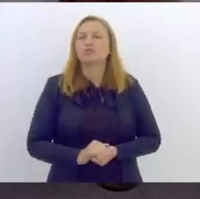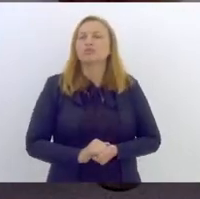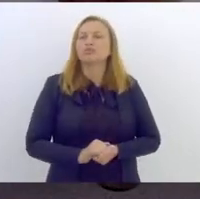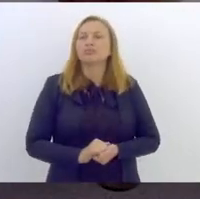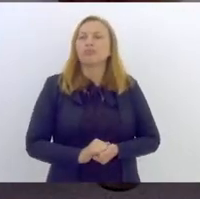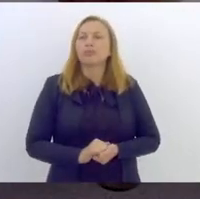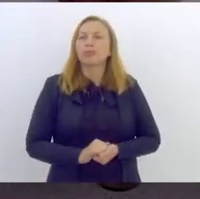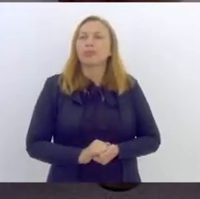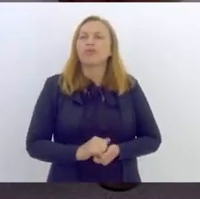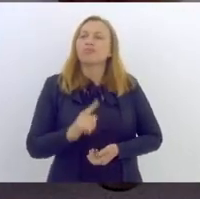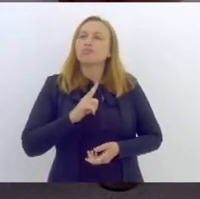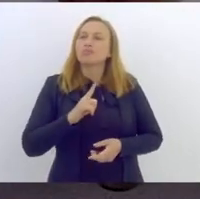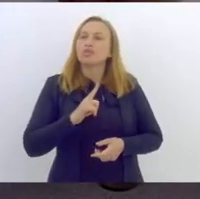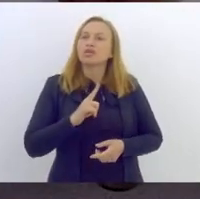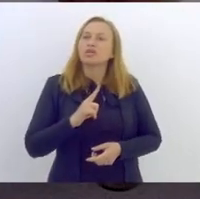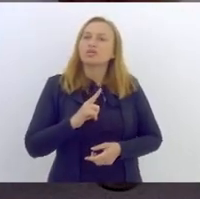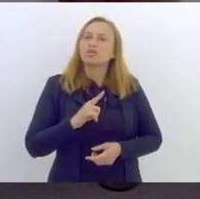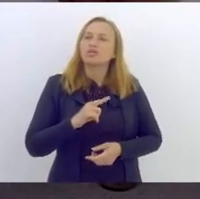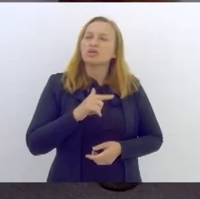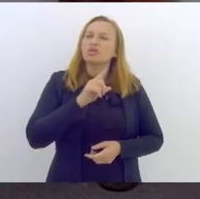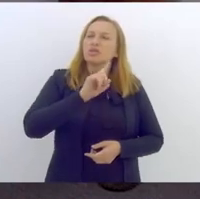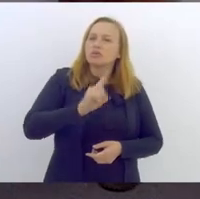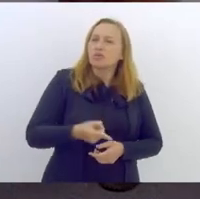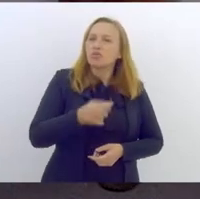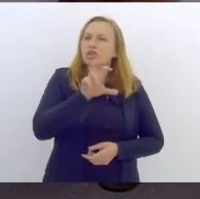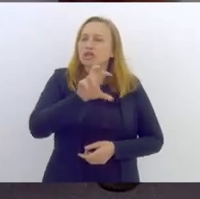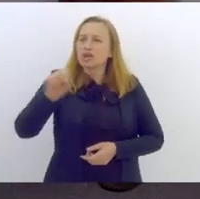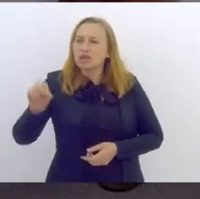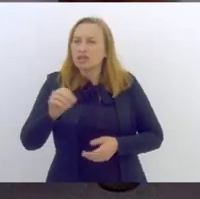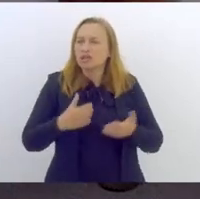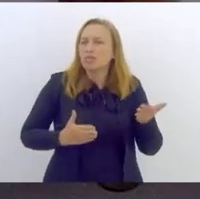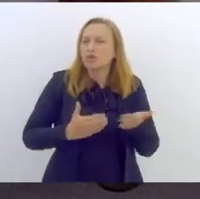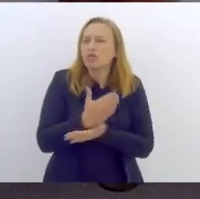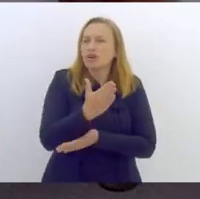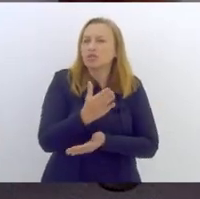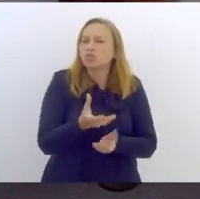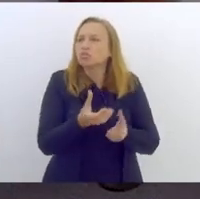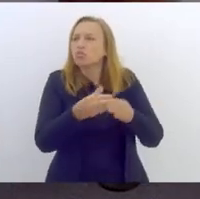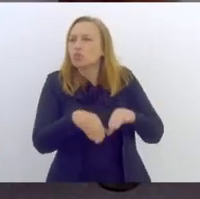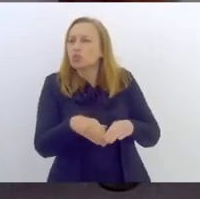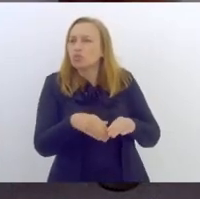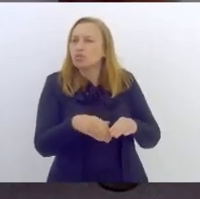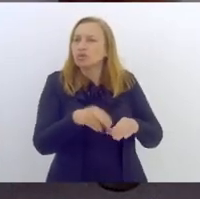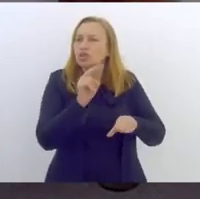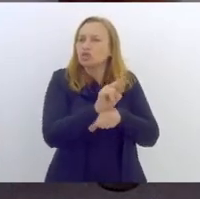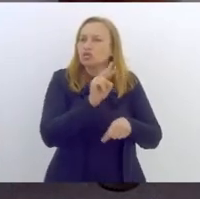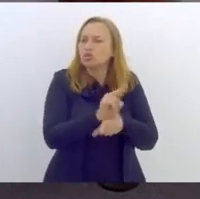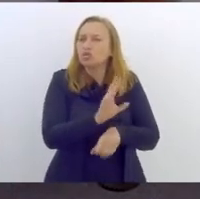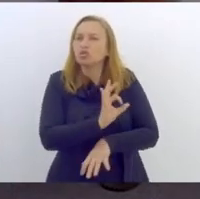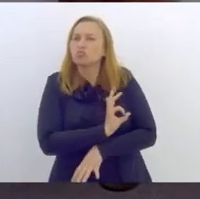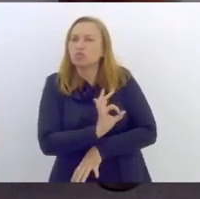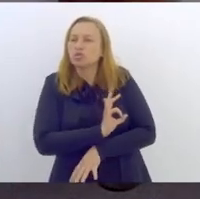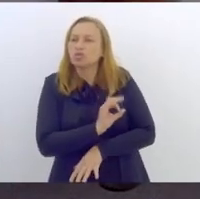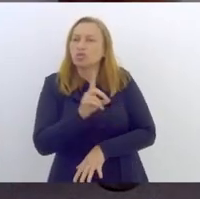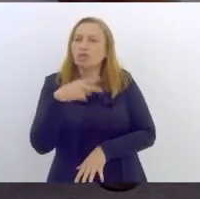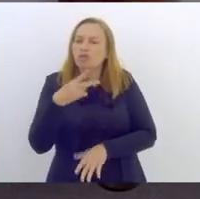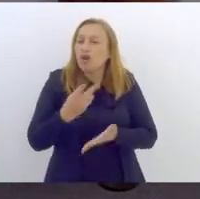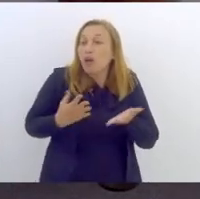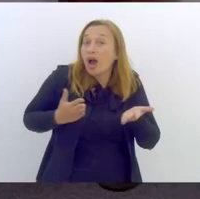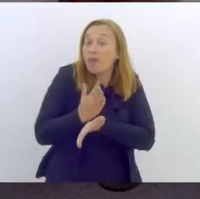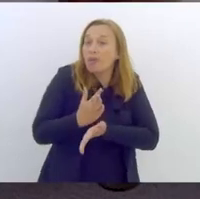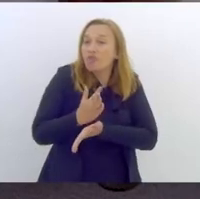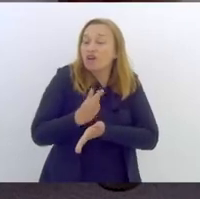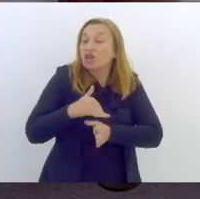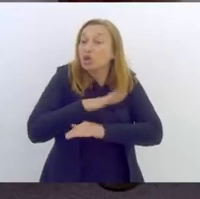nós temos aí cerca de 1.500 aprovados no concurso de inspetor de polícia Quando eu digo aprovados eu digo